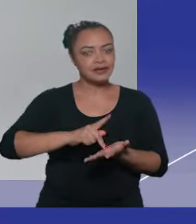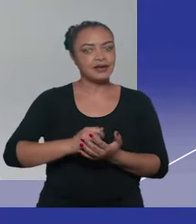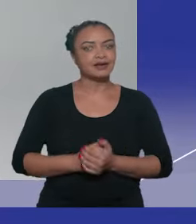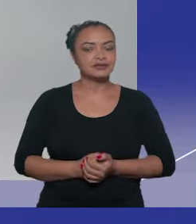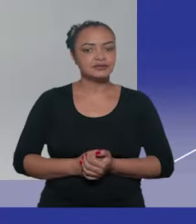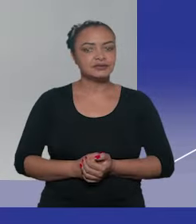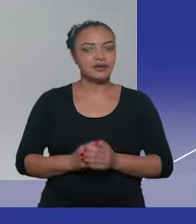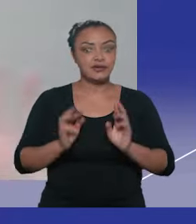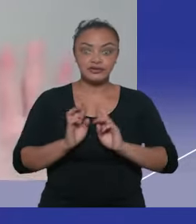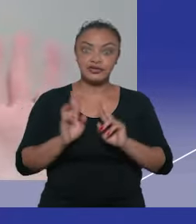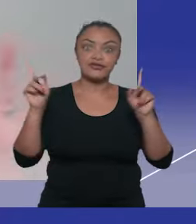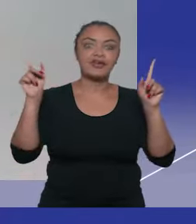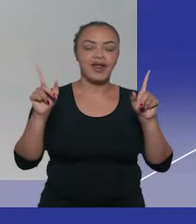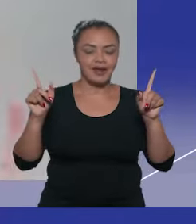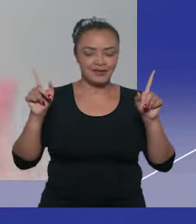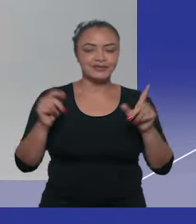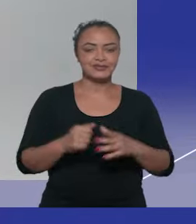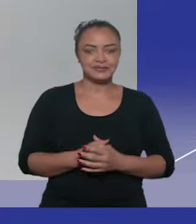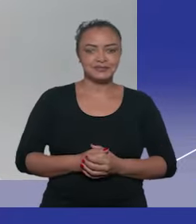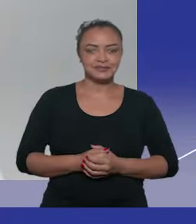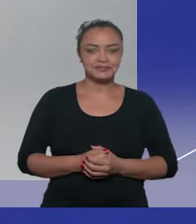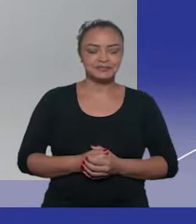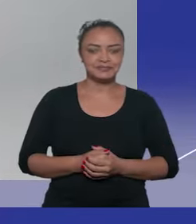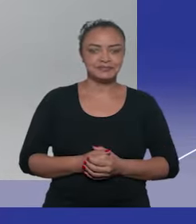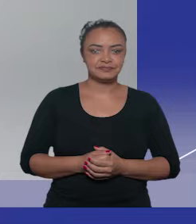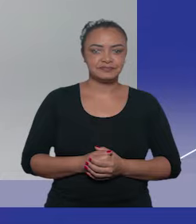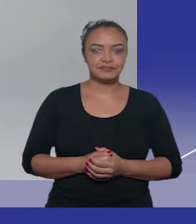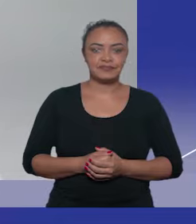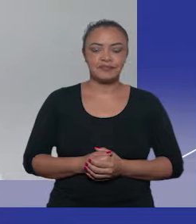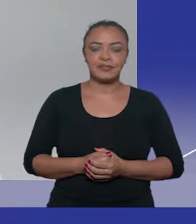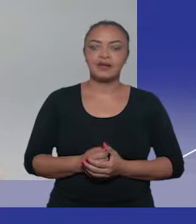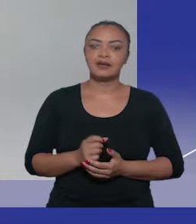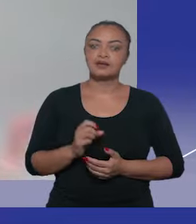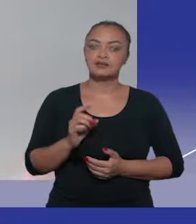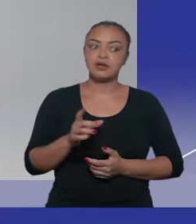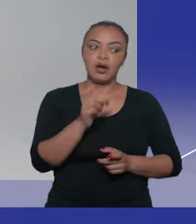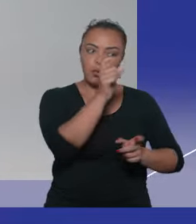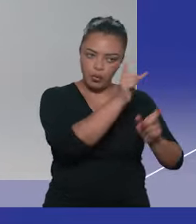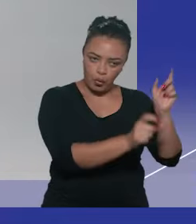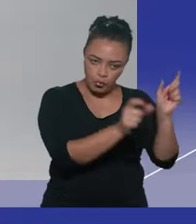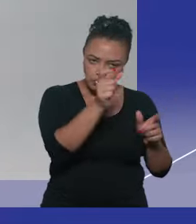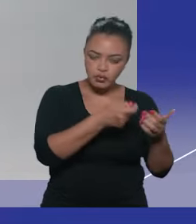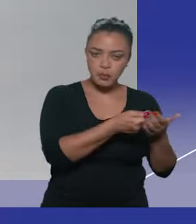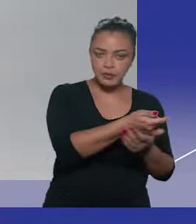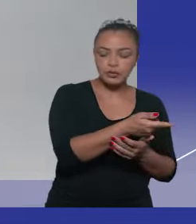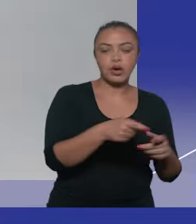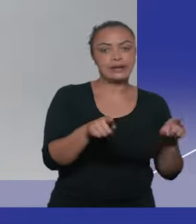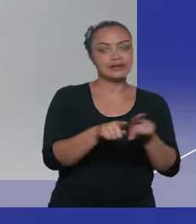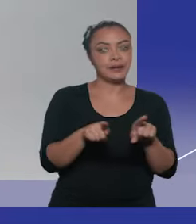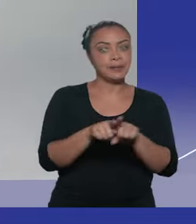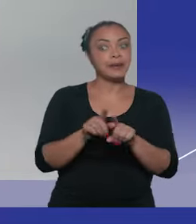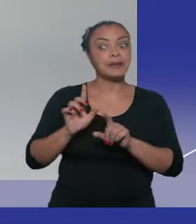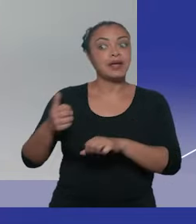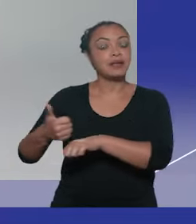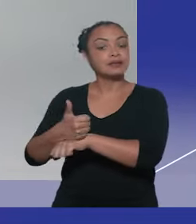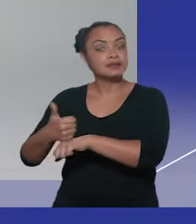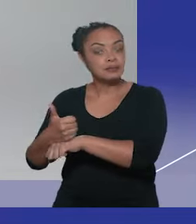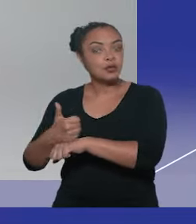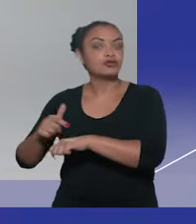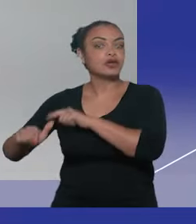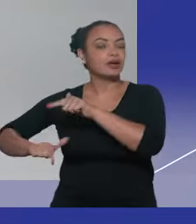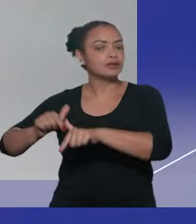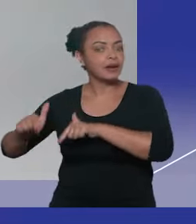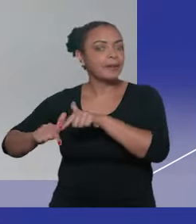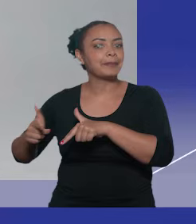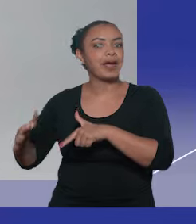fato, foi um negócio muito diferente ali para não só para os consumidores, certamente, mas até mesmo para quem está trabalhando